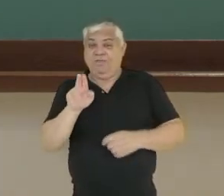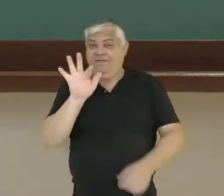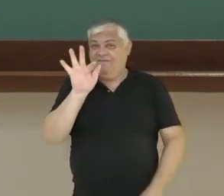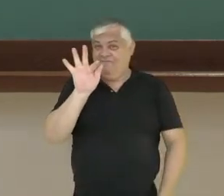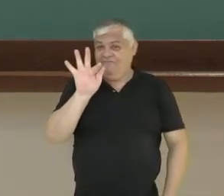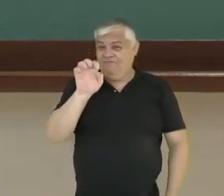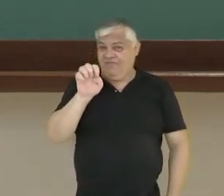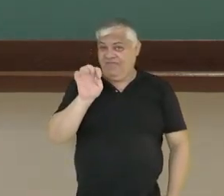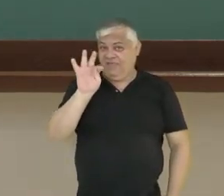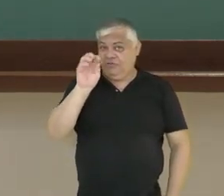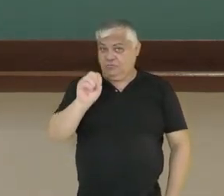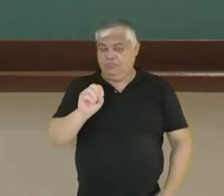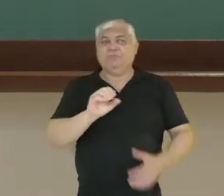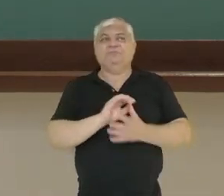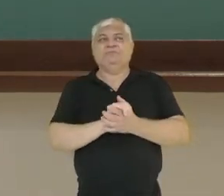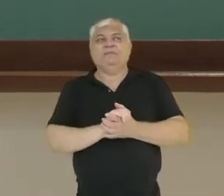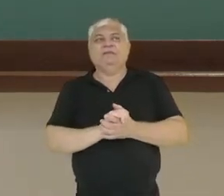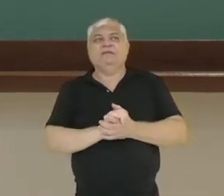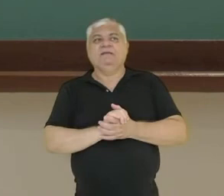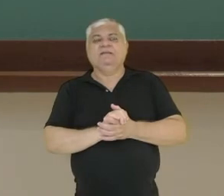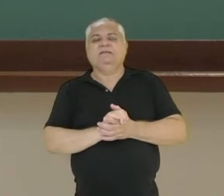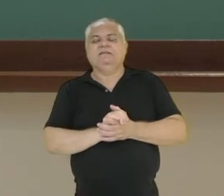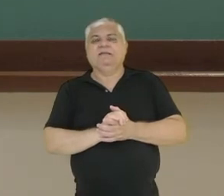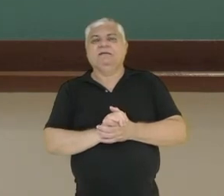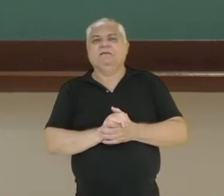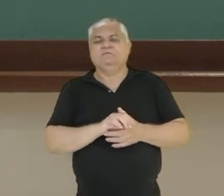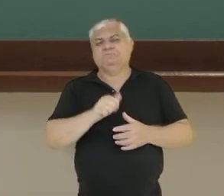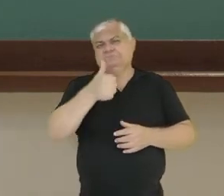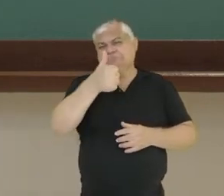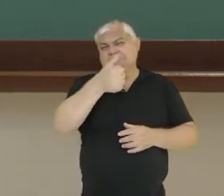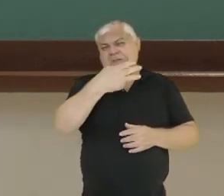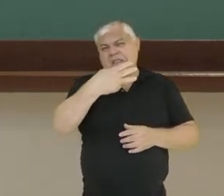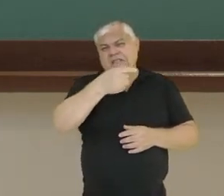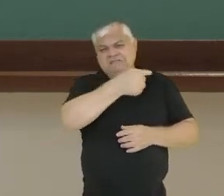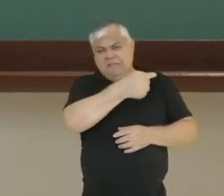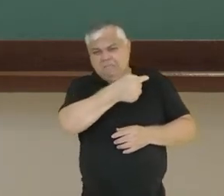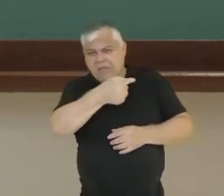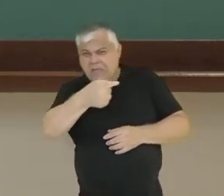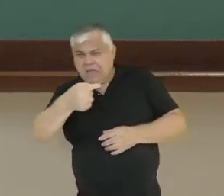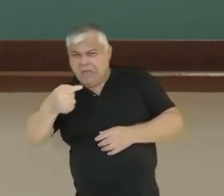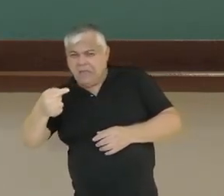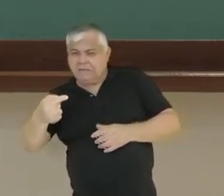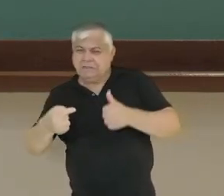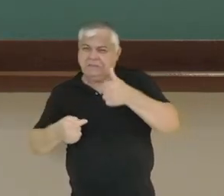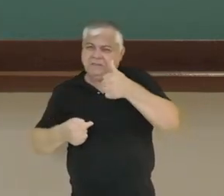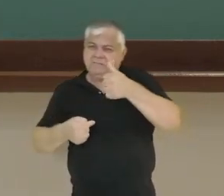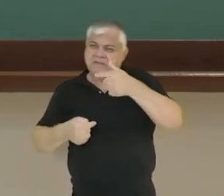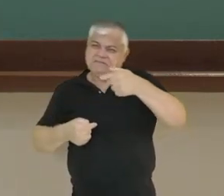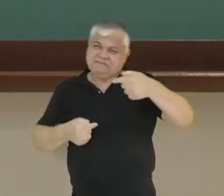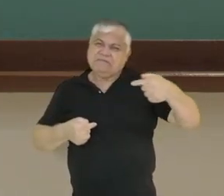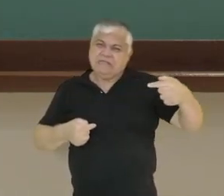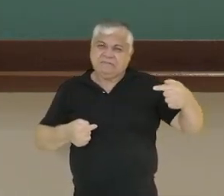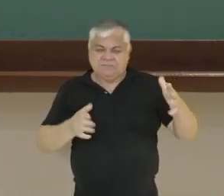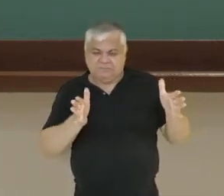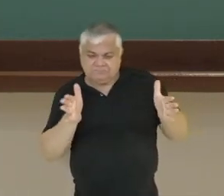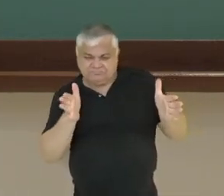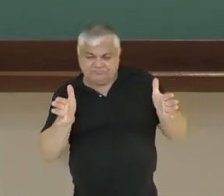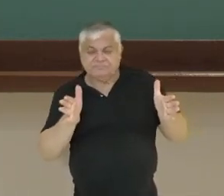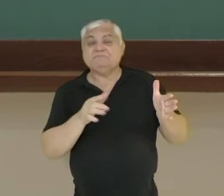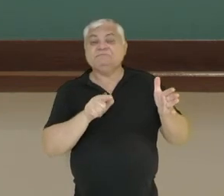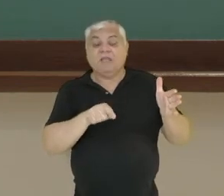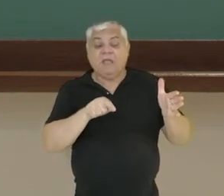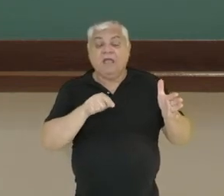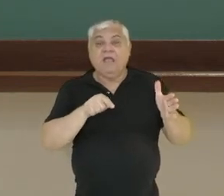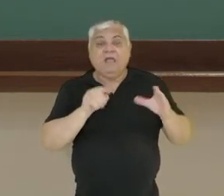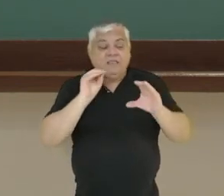feto, essa semana vai da 13ª semana até a 27ª semana. O que acontece com esse bebezinho que